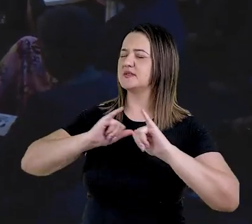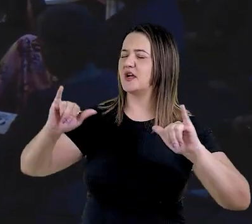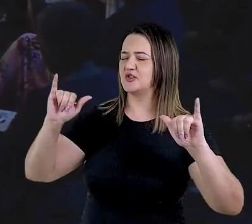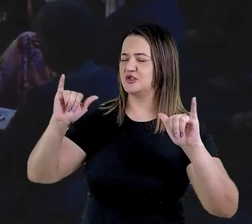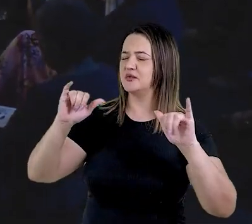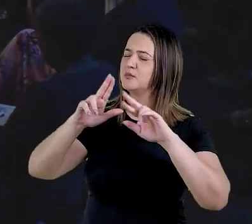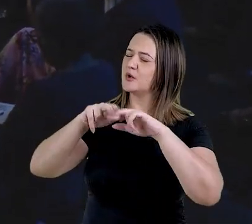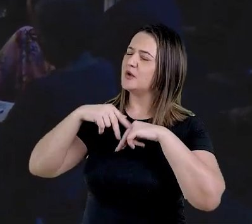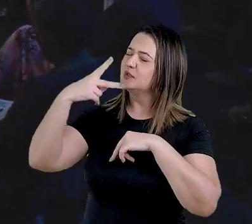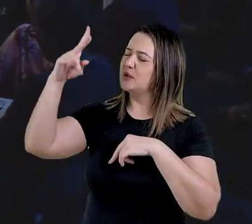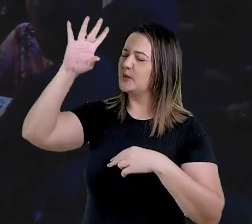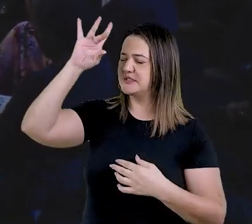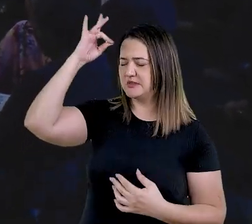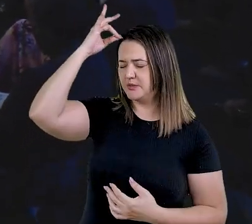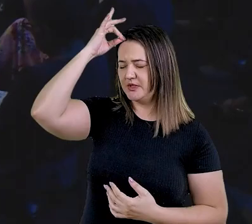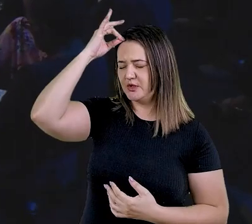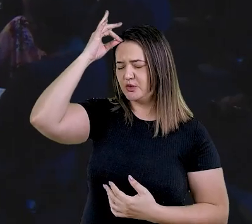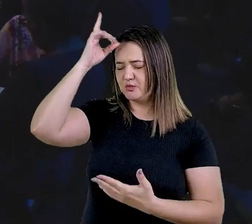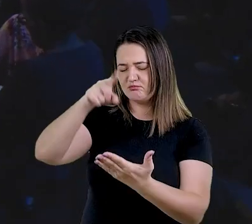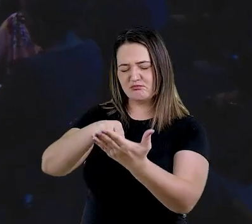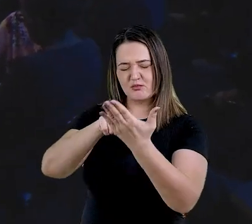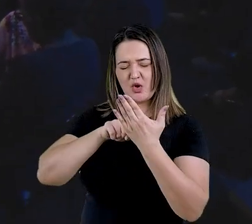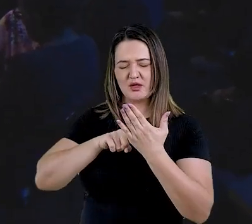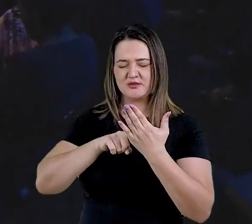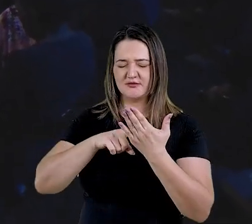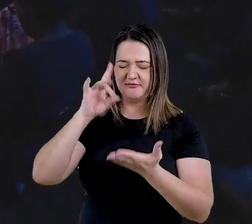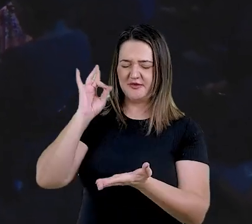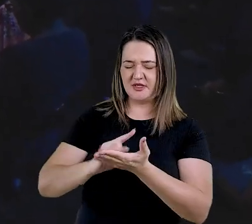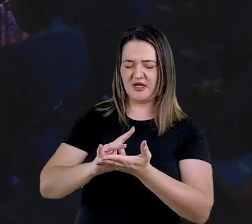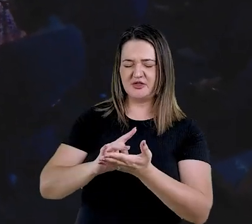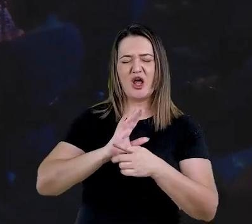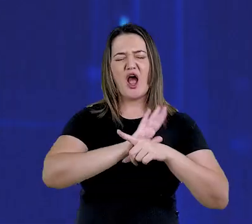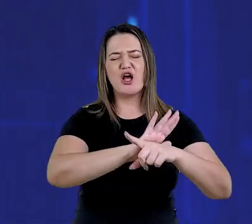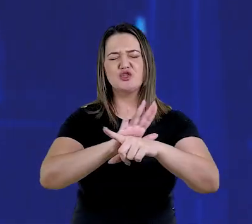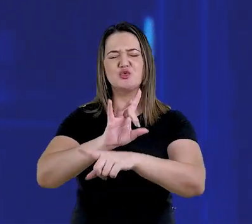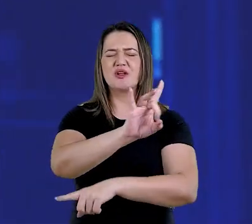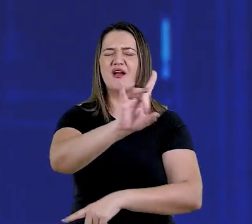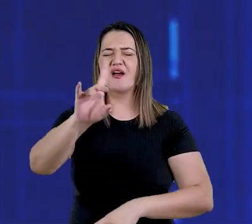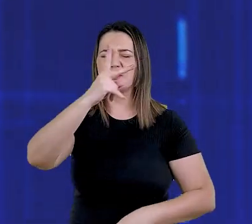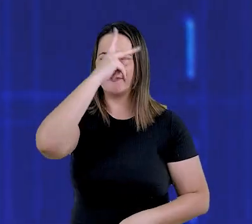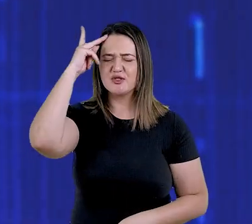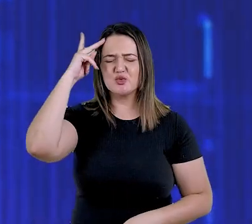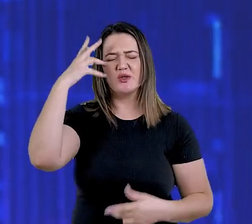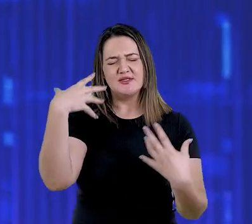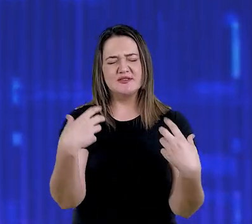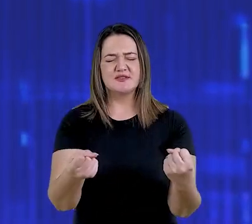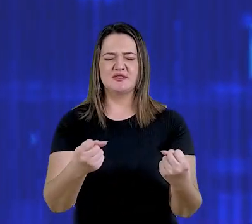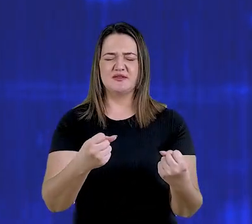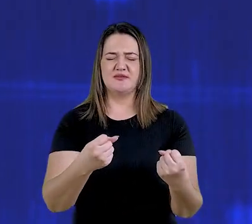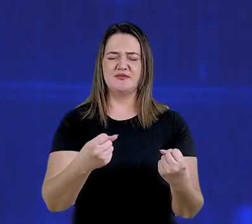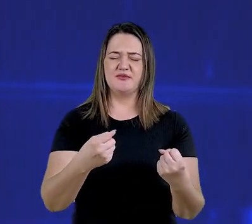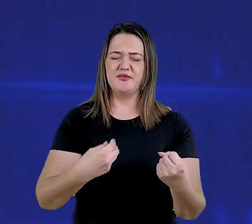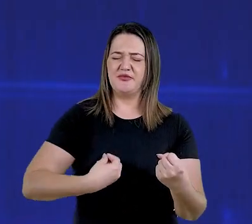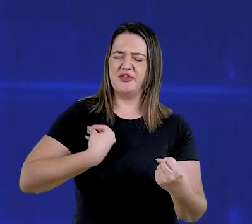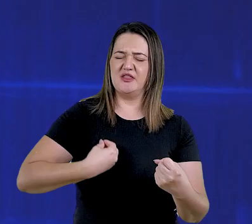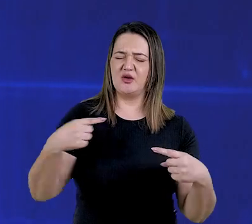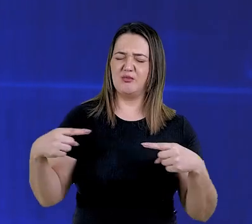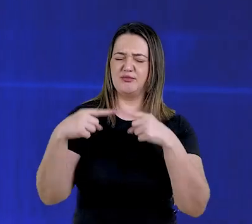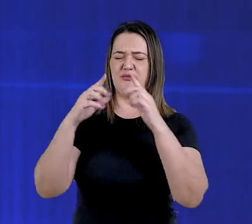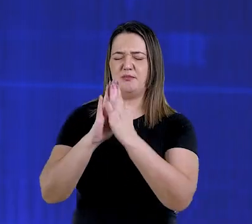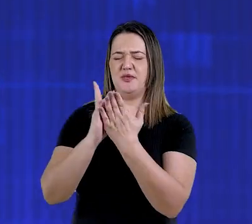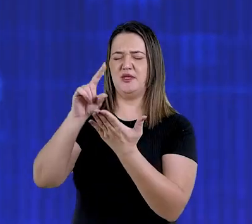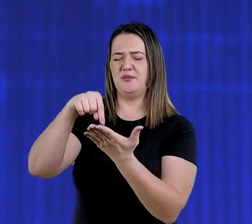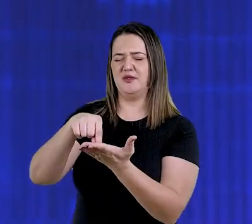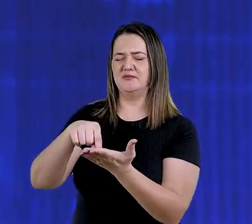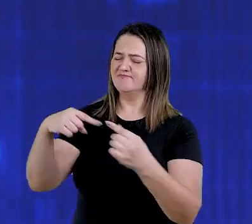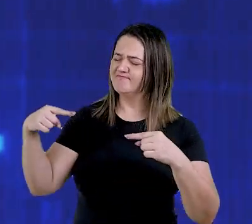Teu Espírito nos mostra a verdade. Ajuda cada pessoa que ora comigo nesse momento a viver de acordo com a verdade, a entregar-se a essa